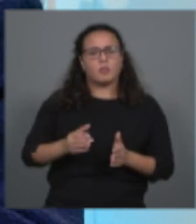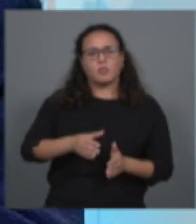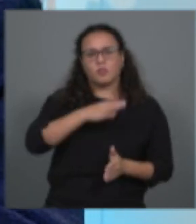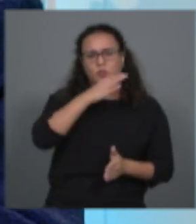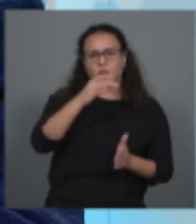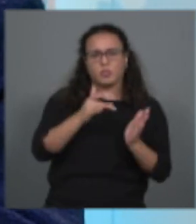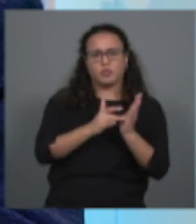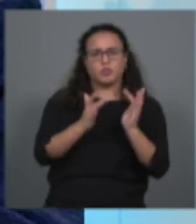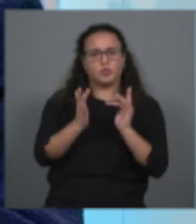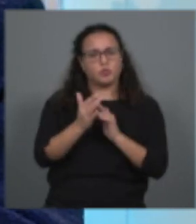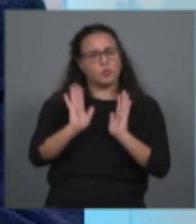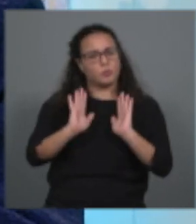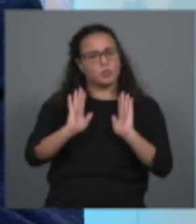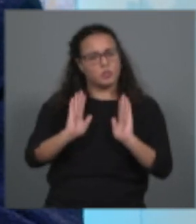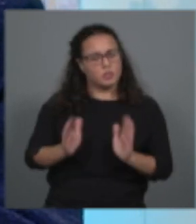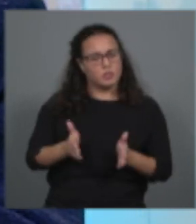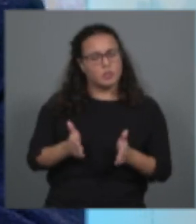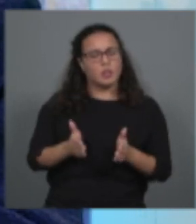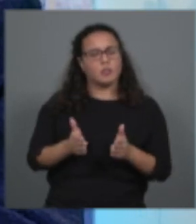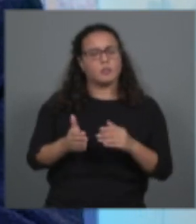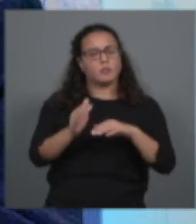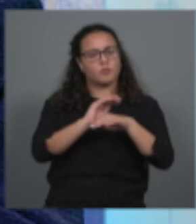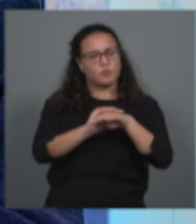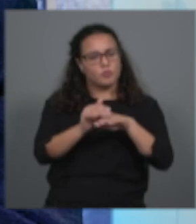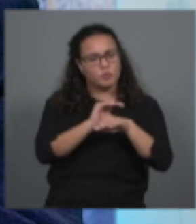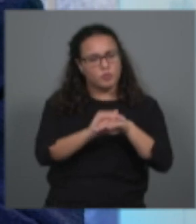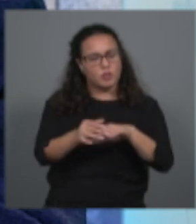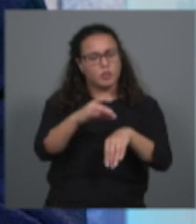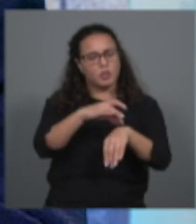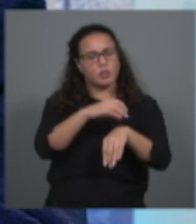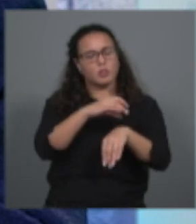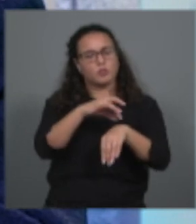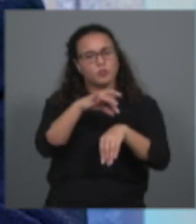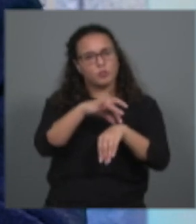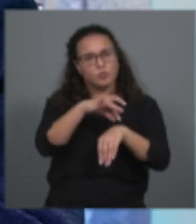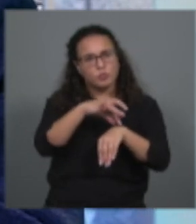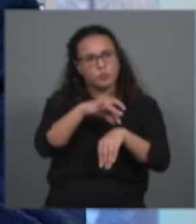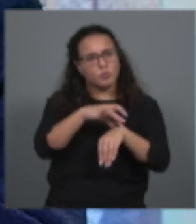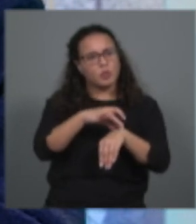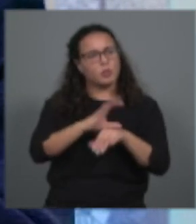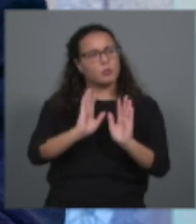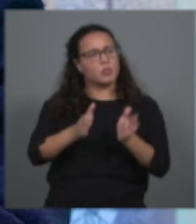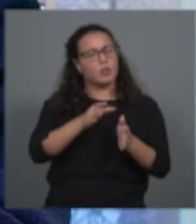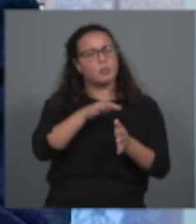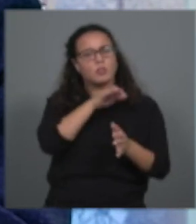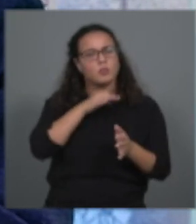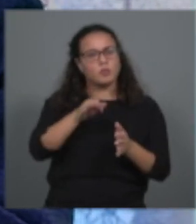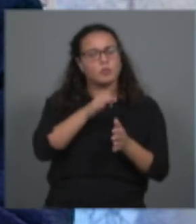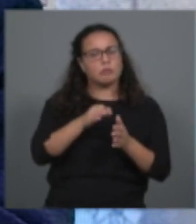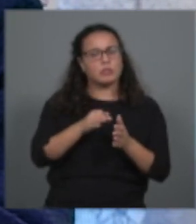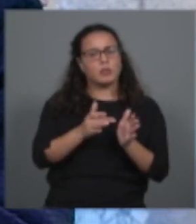era preciso consolar um doente, um pobre, onde havia uma família necessitada, o Padre Cruz não